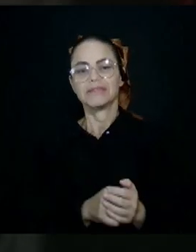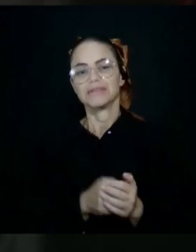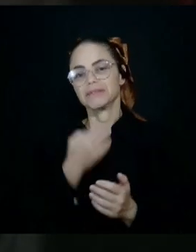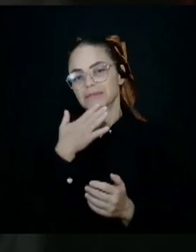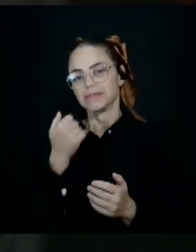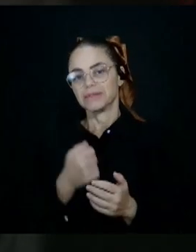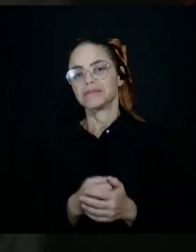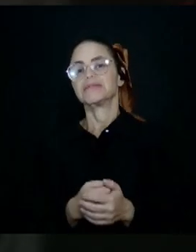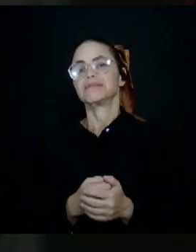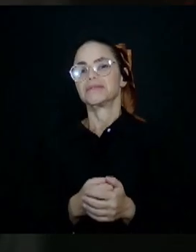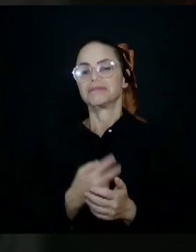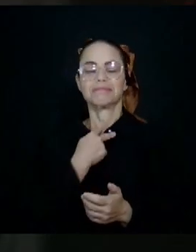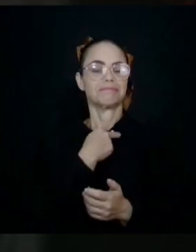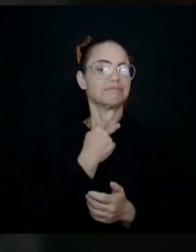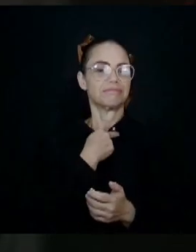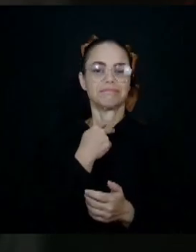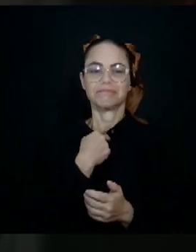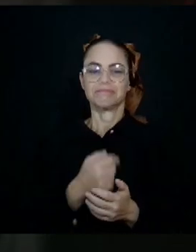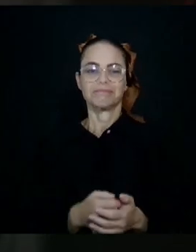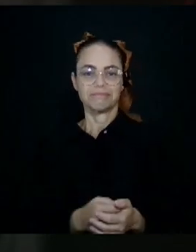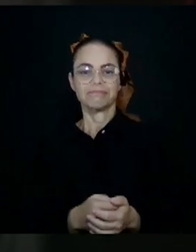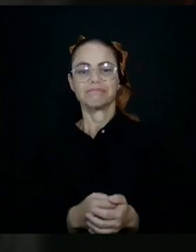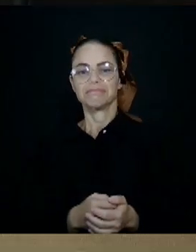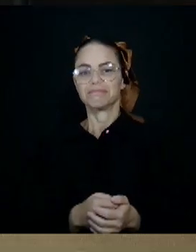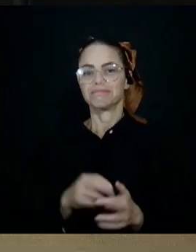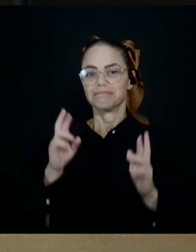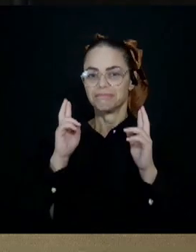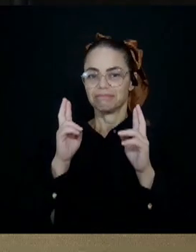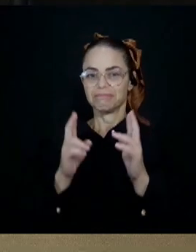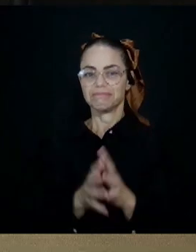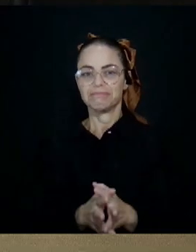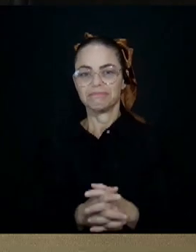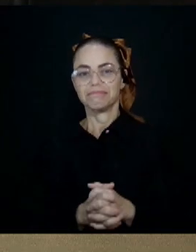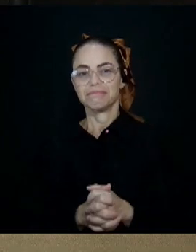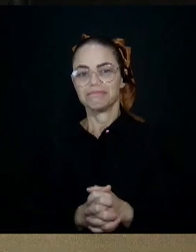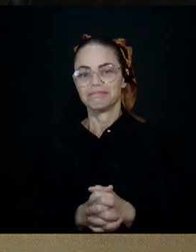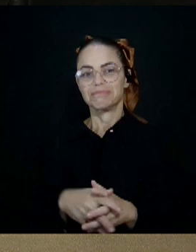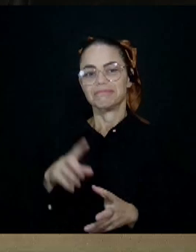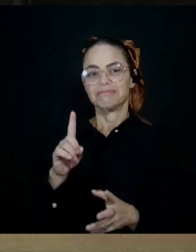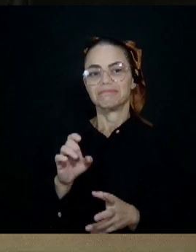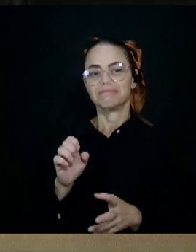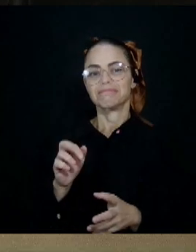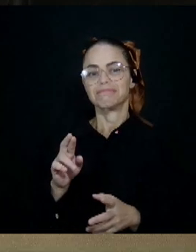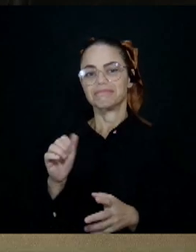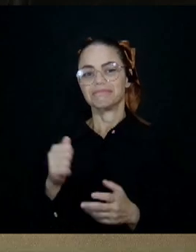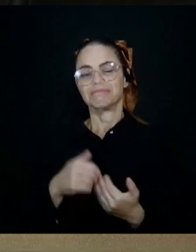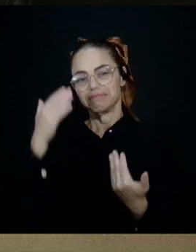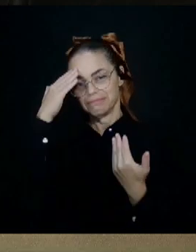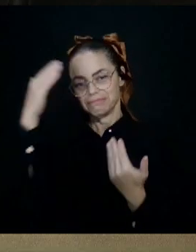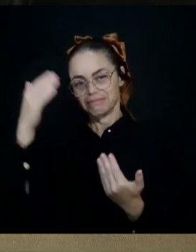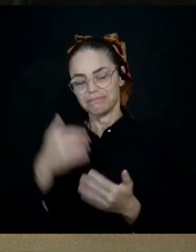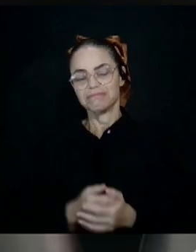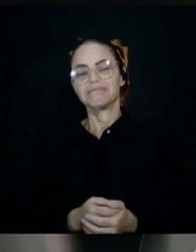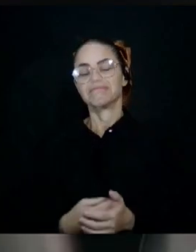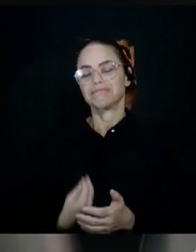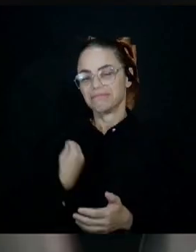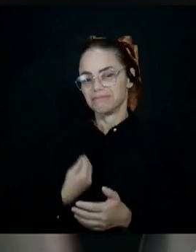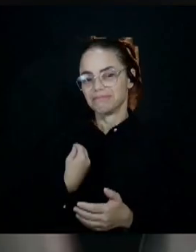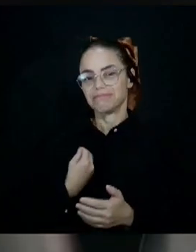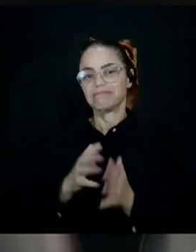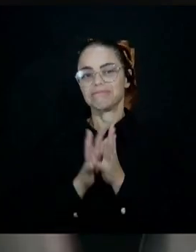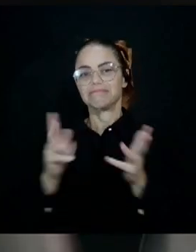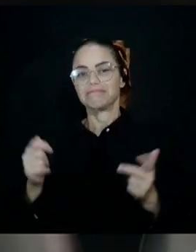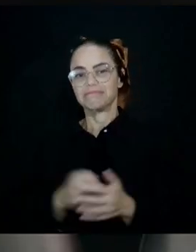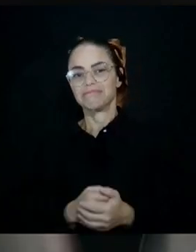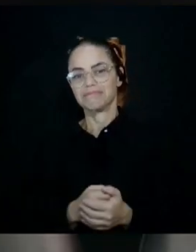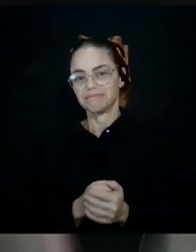pode perder as esperanças. Débora, obrigada pela sua participação e pela sua presença mais uma vez, foi magnífico. Eu que agradeço,